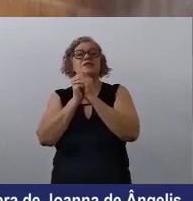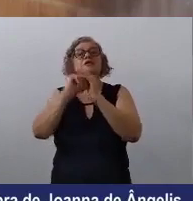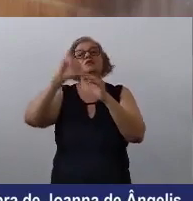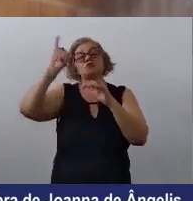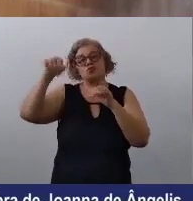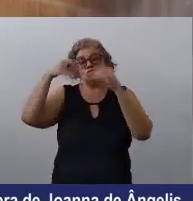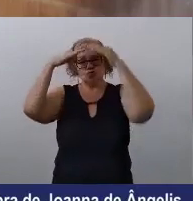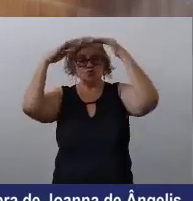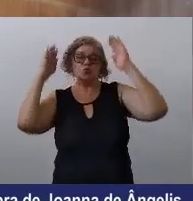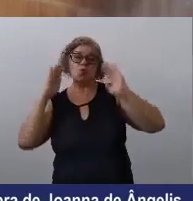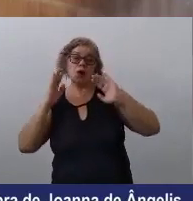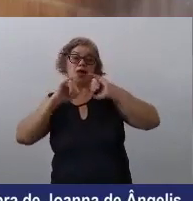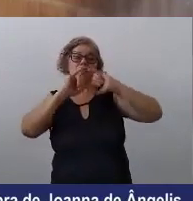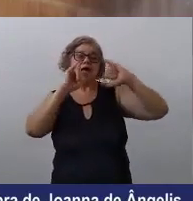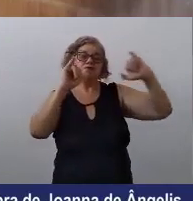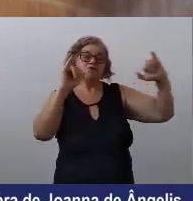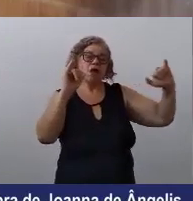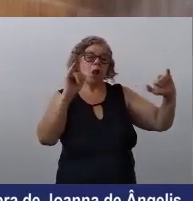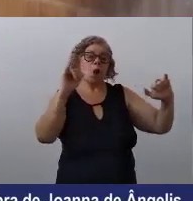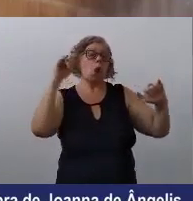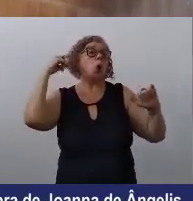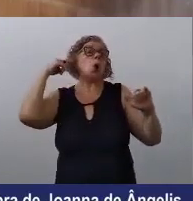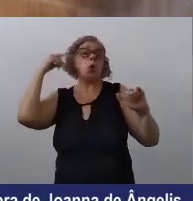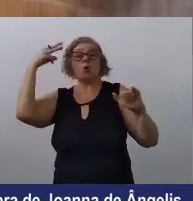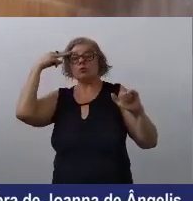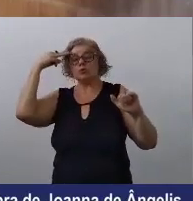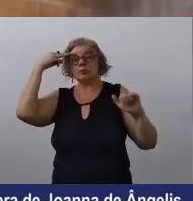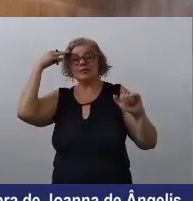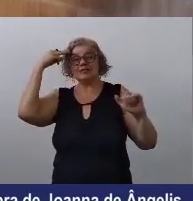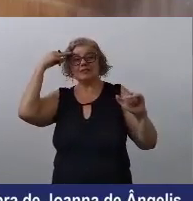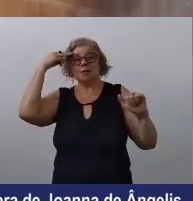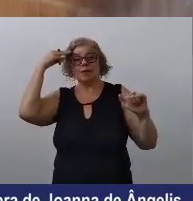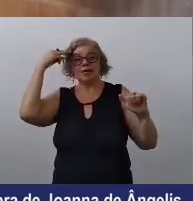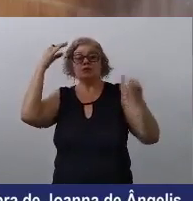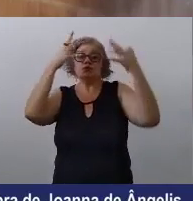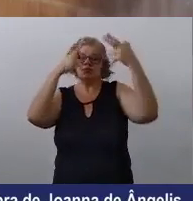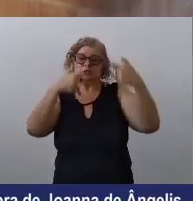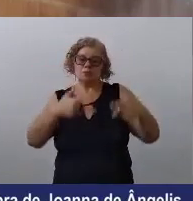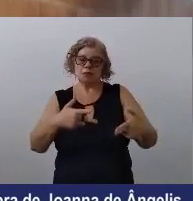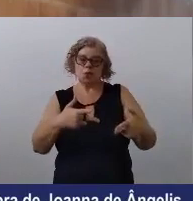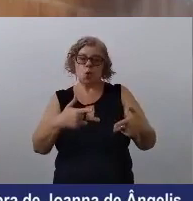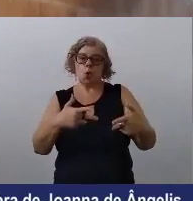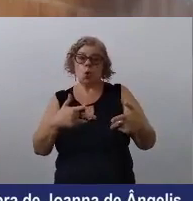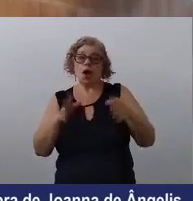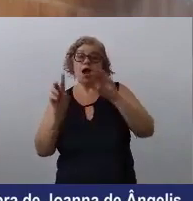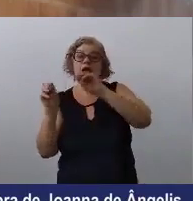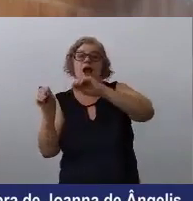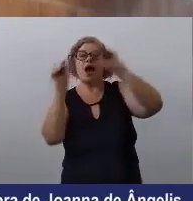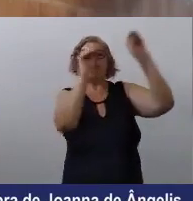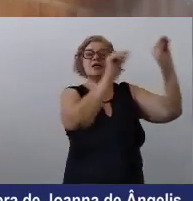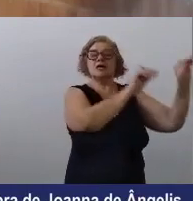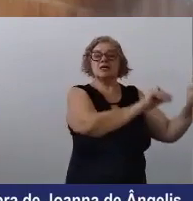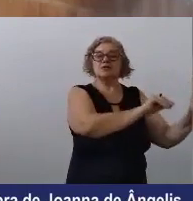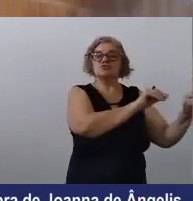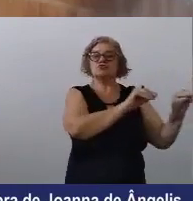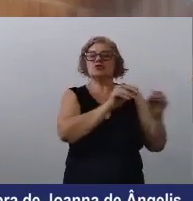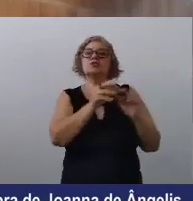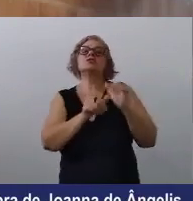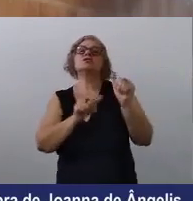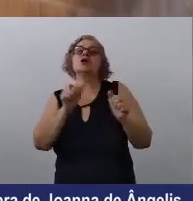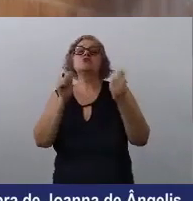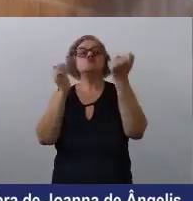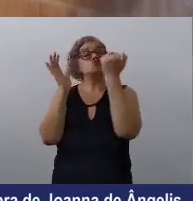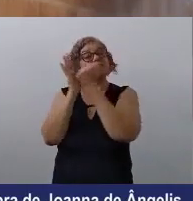tela mental a nossa estada antes dessa jornada no campanário, na virada do